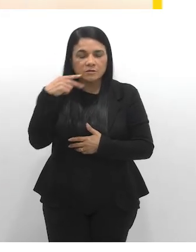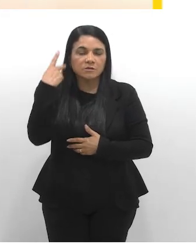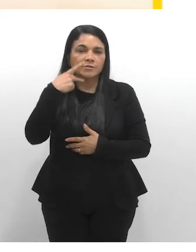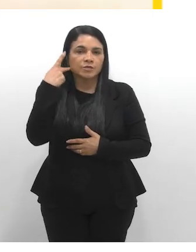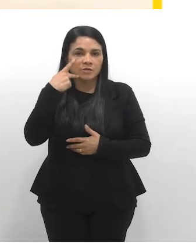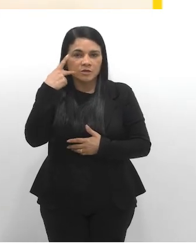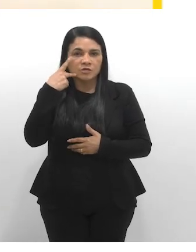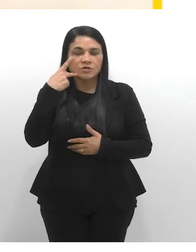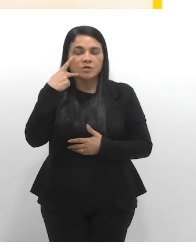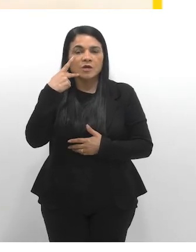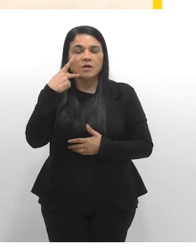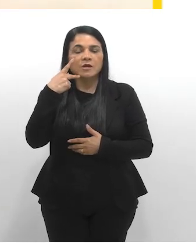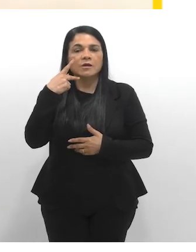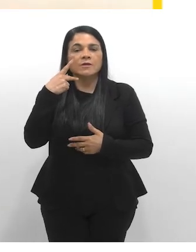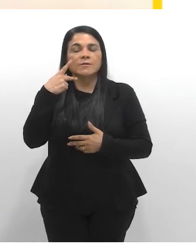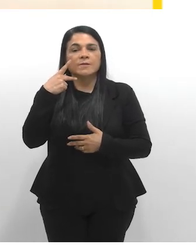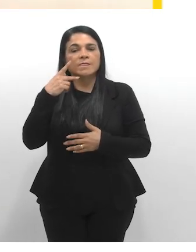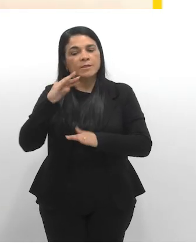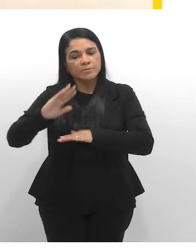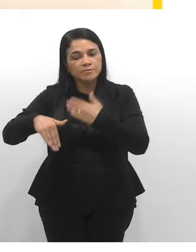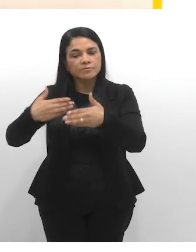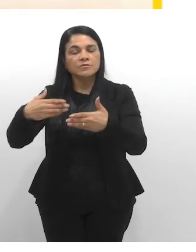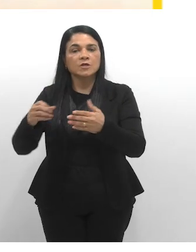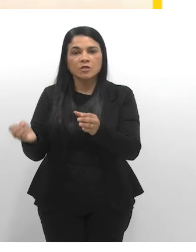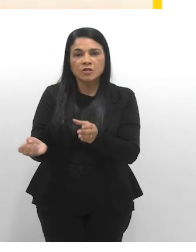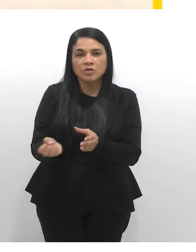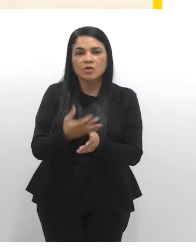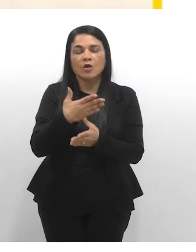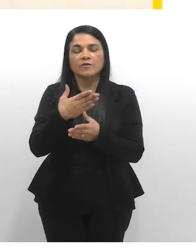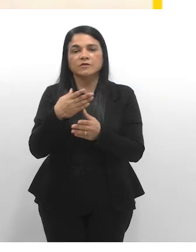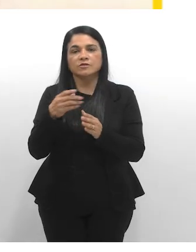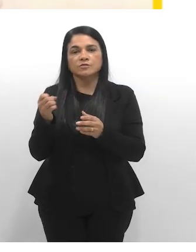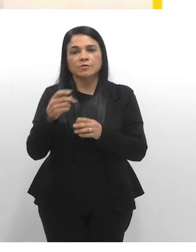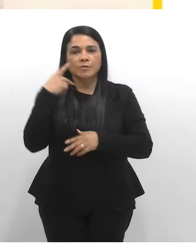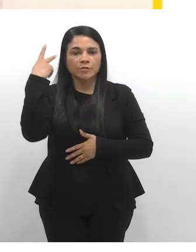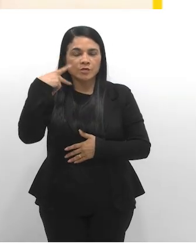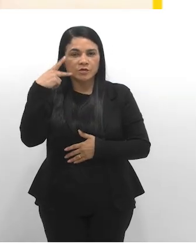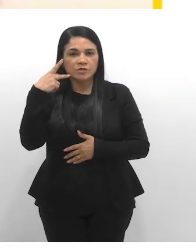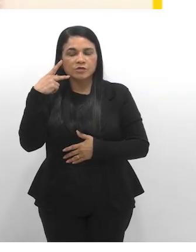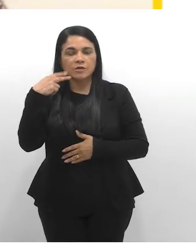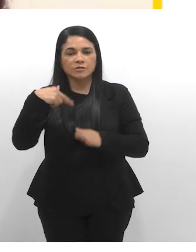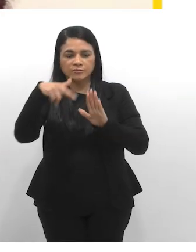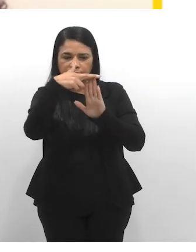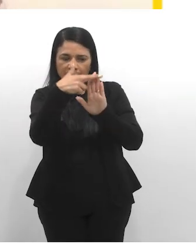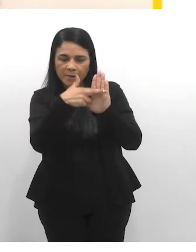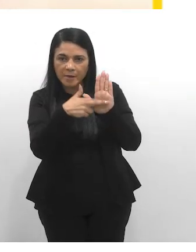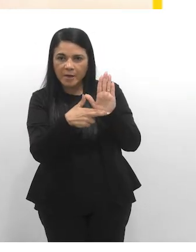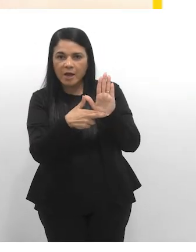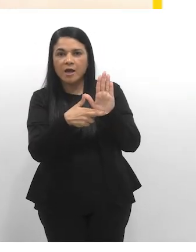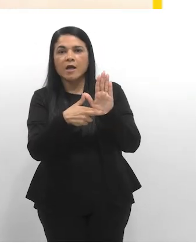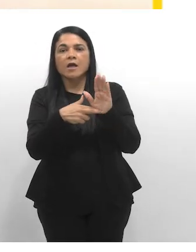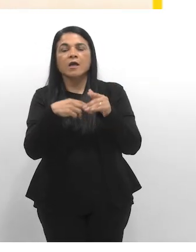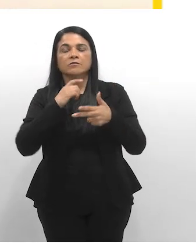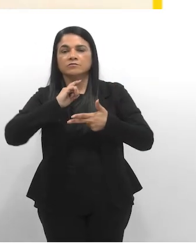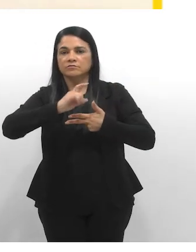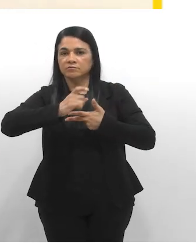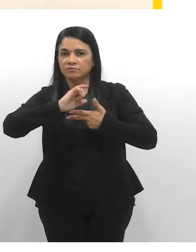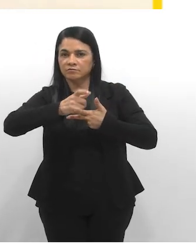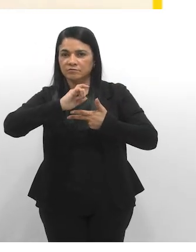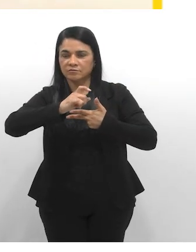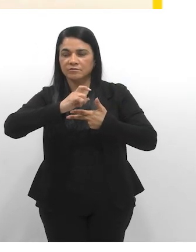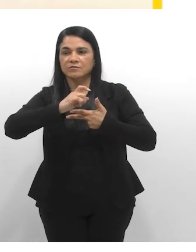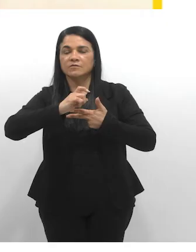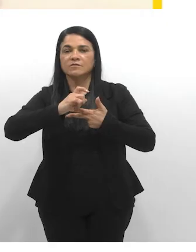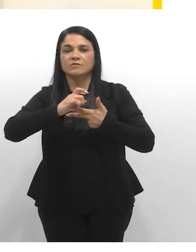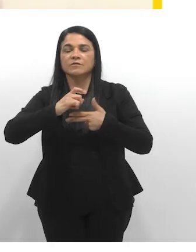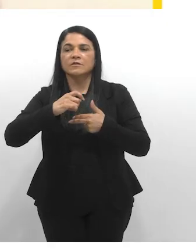legislador, fiscalizando essas políticas e construindo, né, novas políticas que pautem os parâmetros de atuação